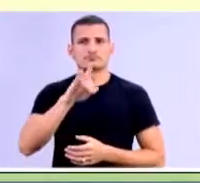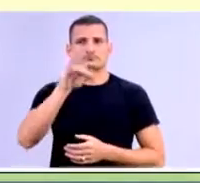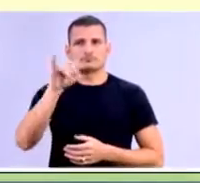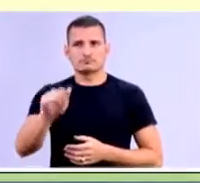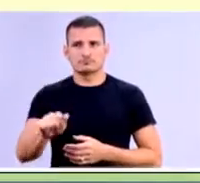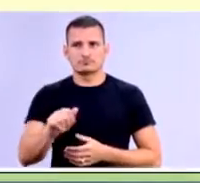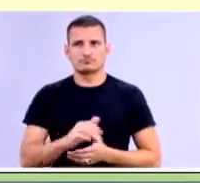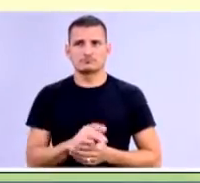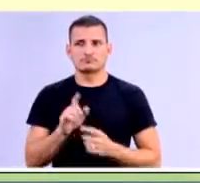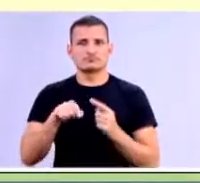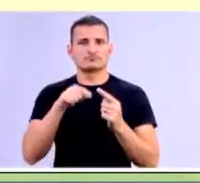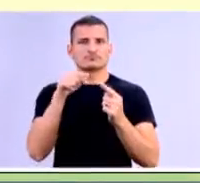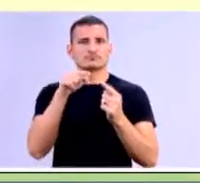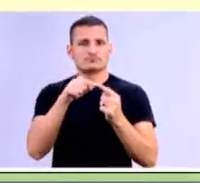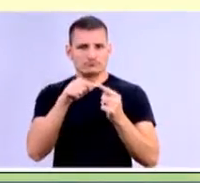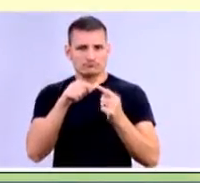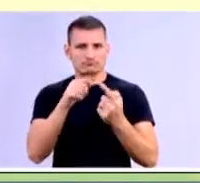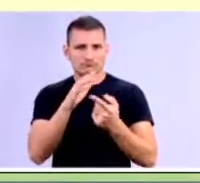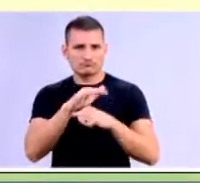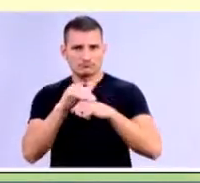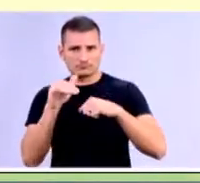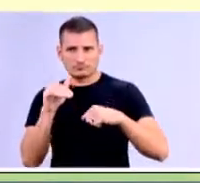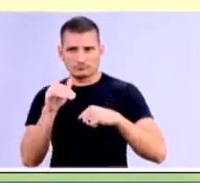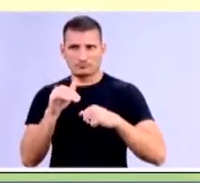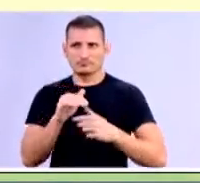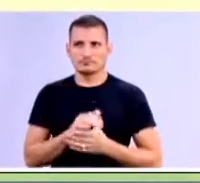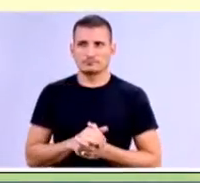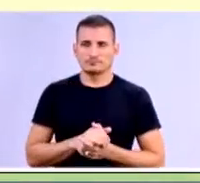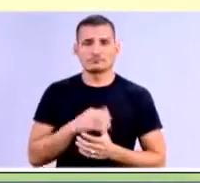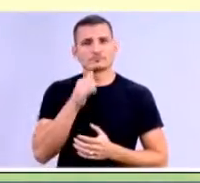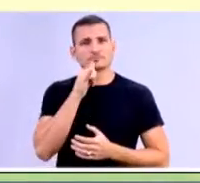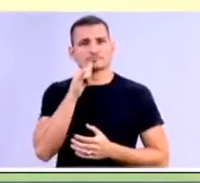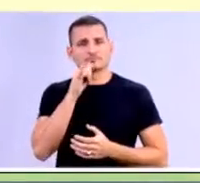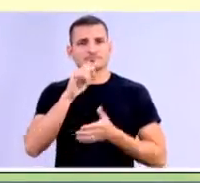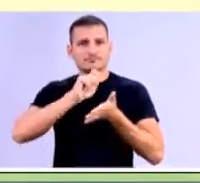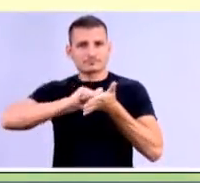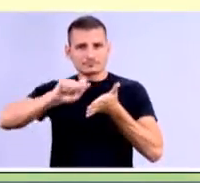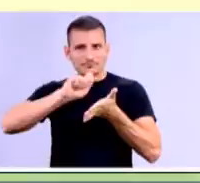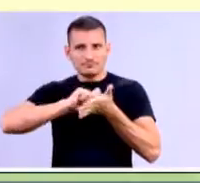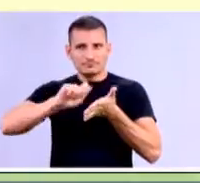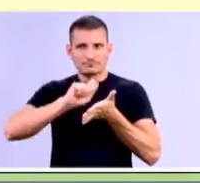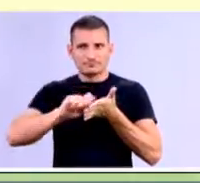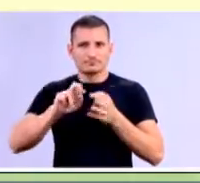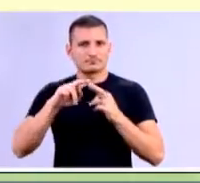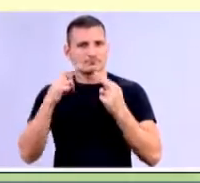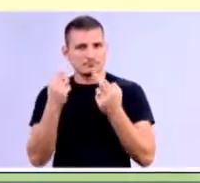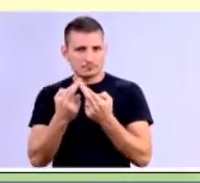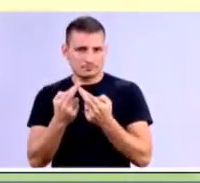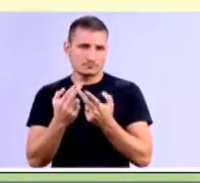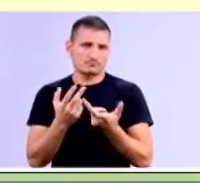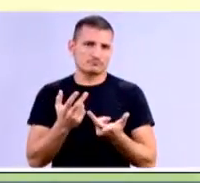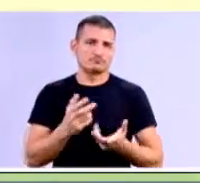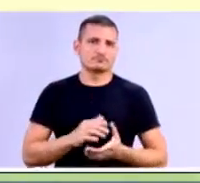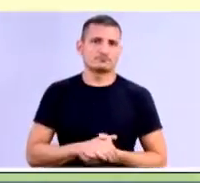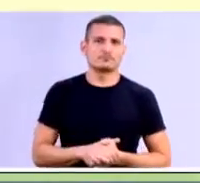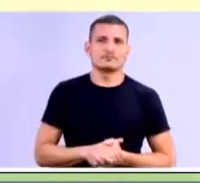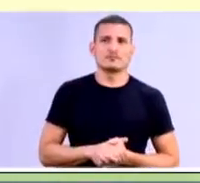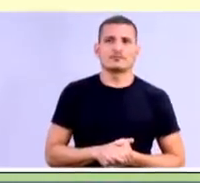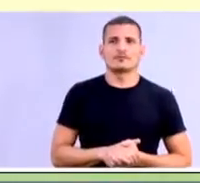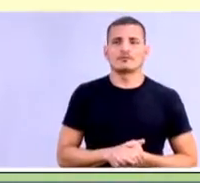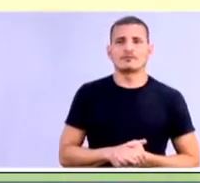data, objetivo da convocação, a exemplo da pauta de uma reunião ou assembleia. Certo, então